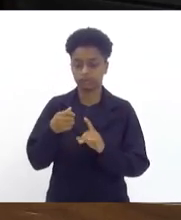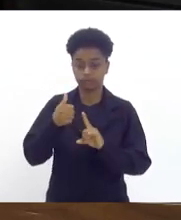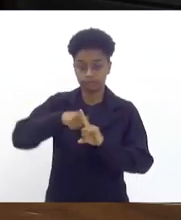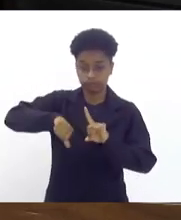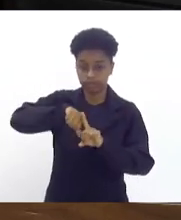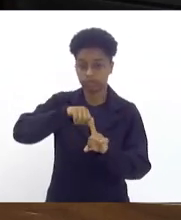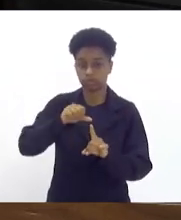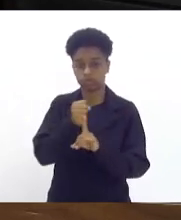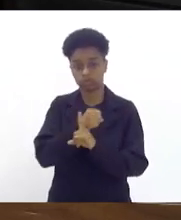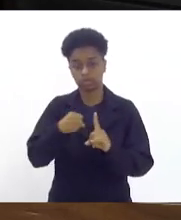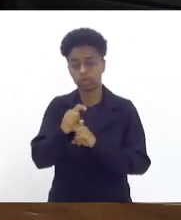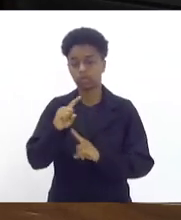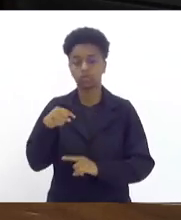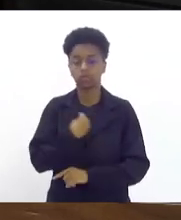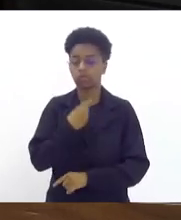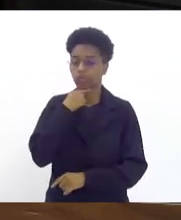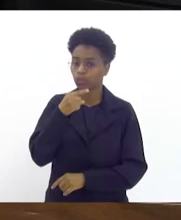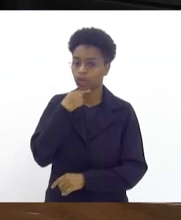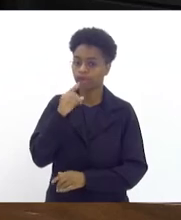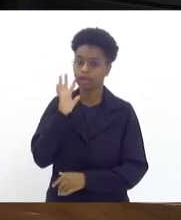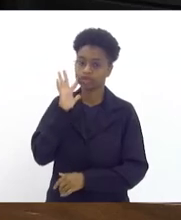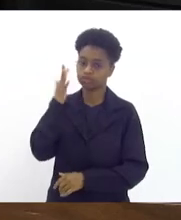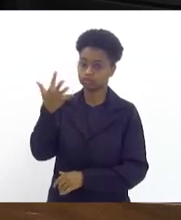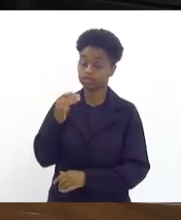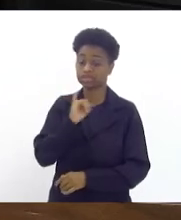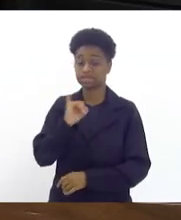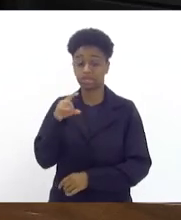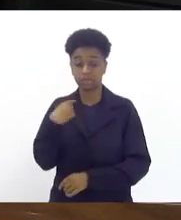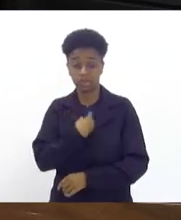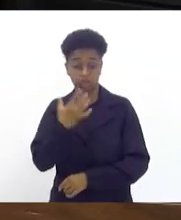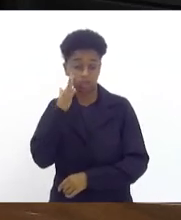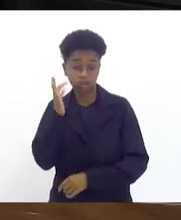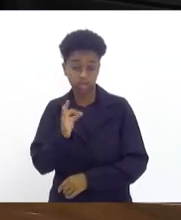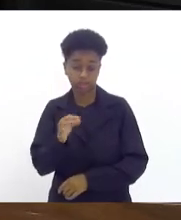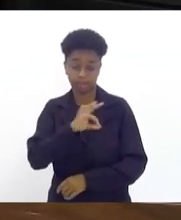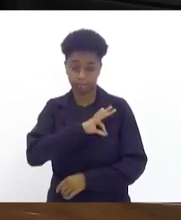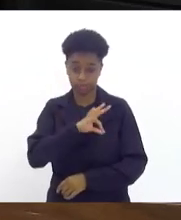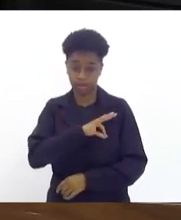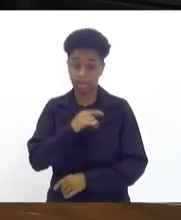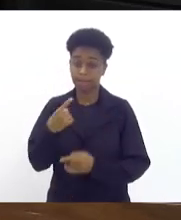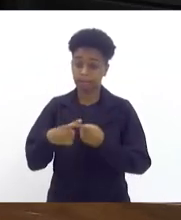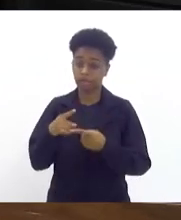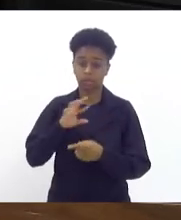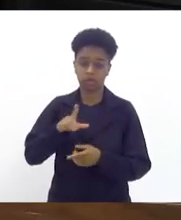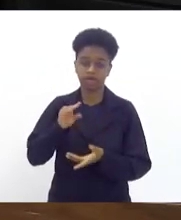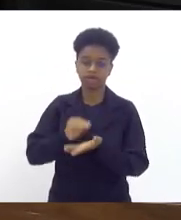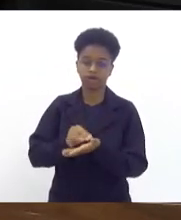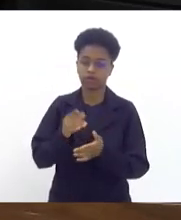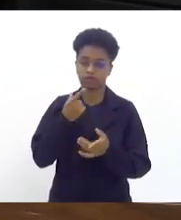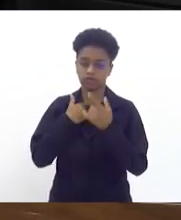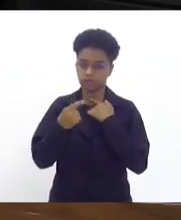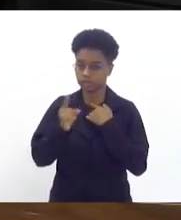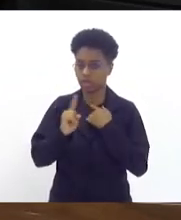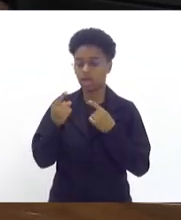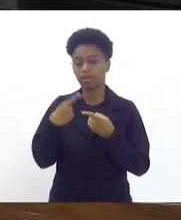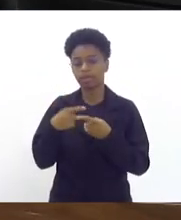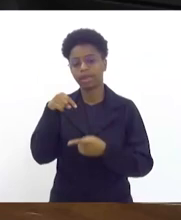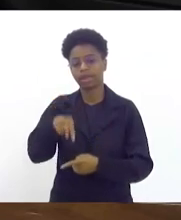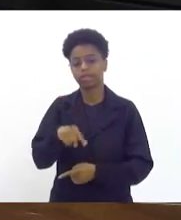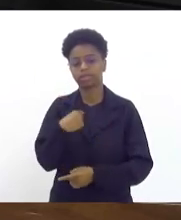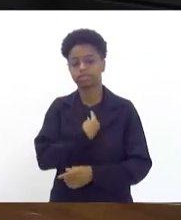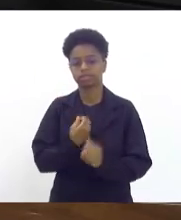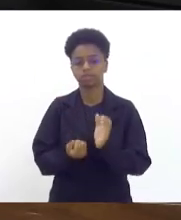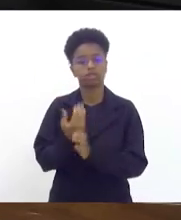a polícia teve um morador que falou aqui que falta de vontade não é falta de vontade aqui nessa casa a gente Apresentou um projeto de lei para que policiais